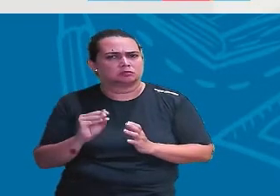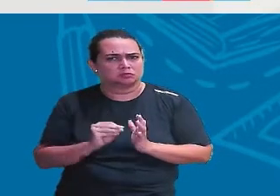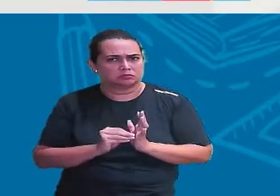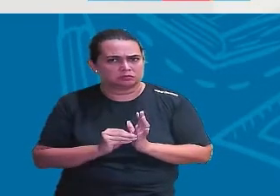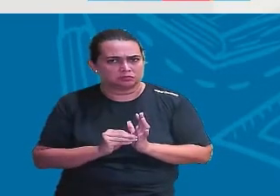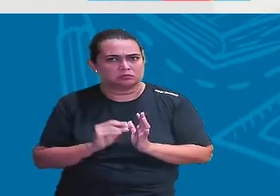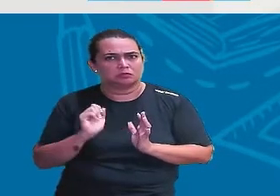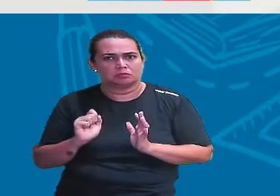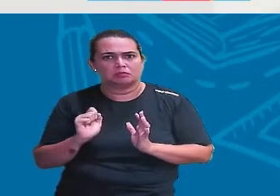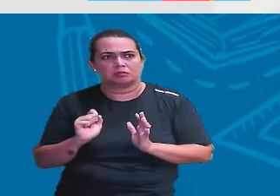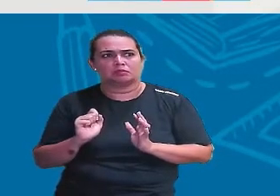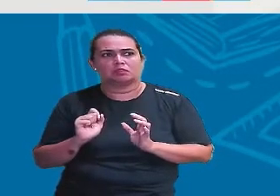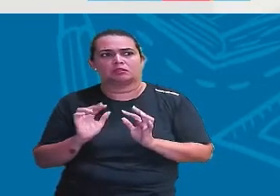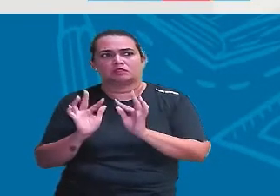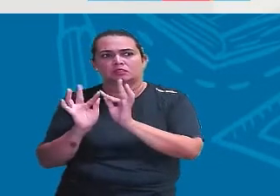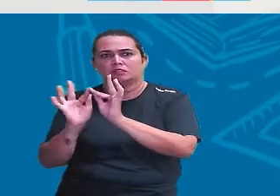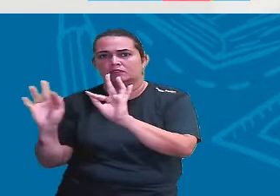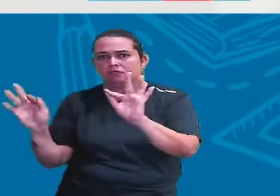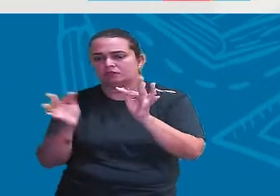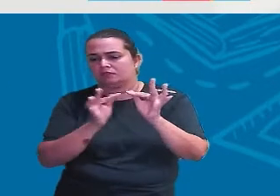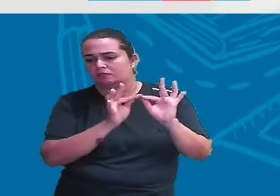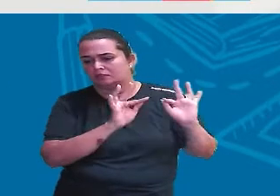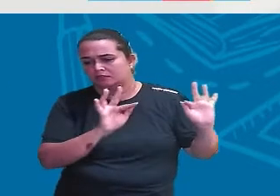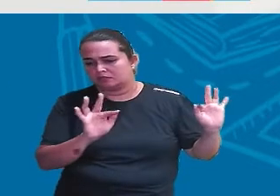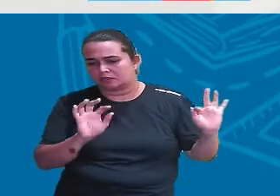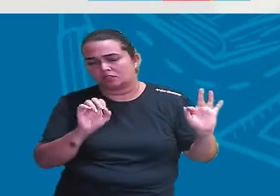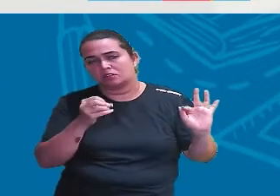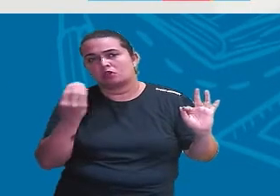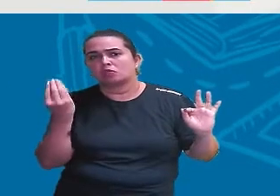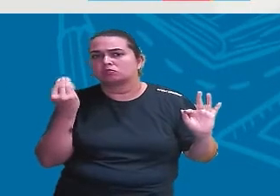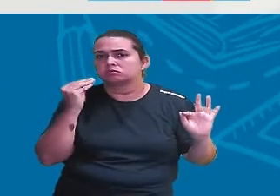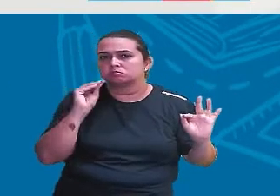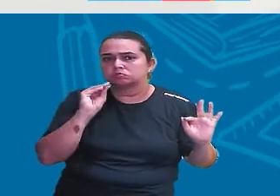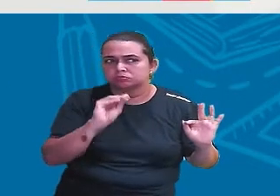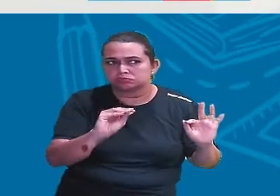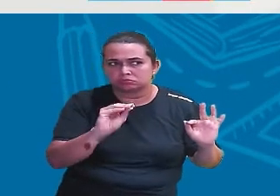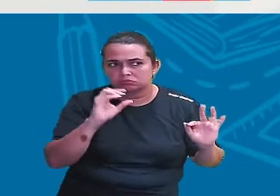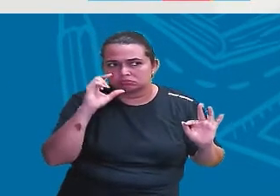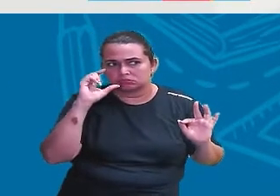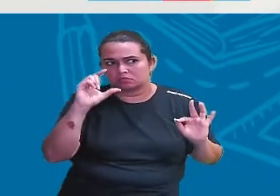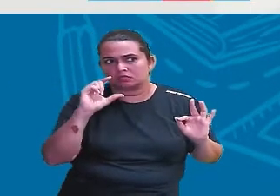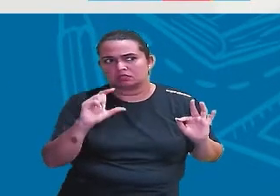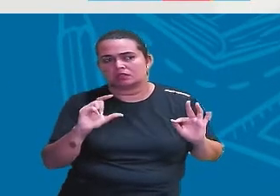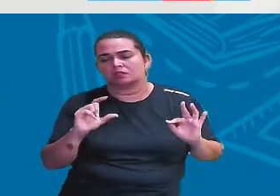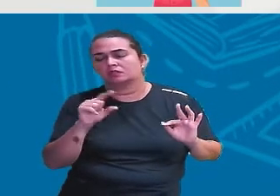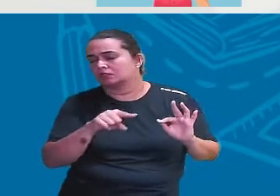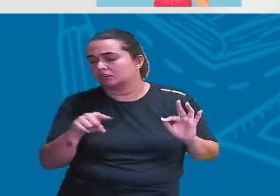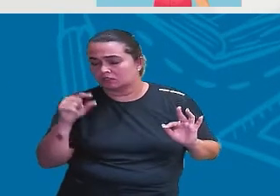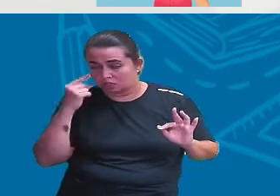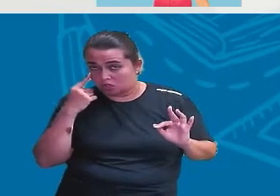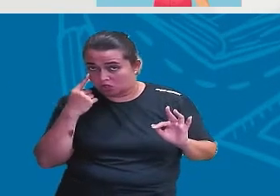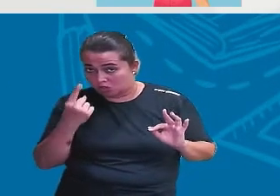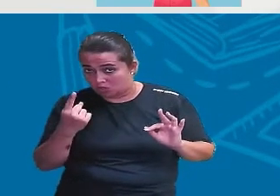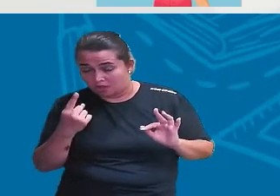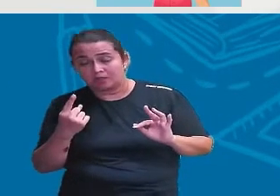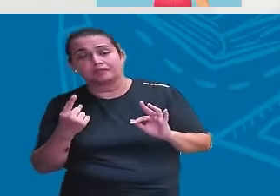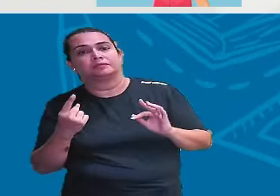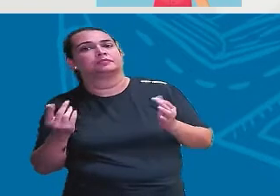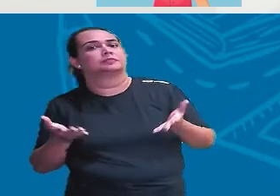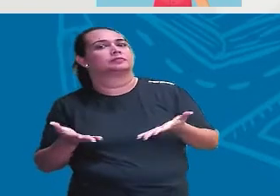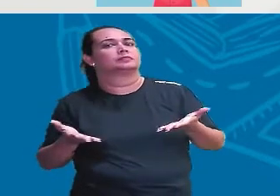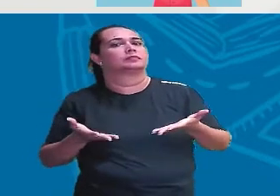movidos na frase ou cláusula. Gente, já começa aí a se ligar, porque a partir de